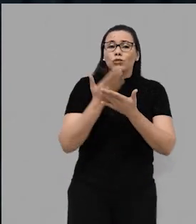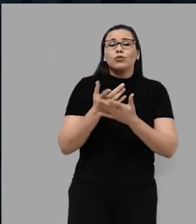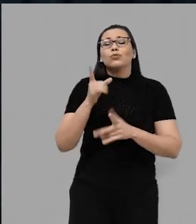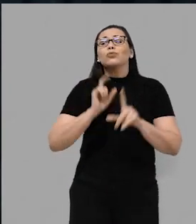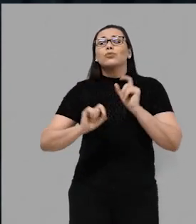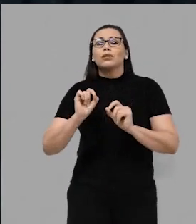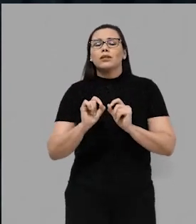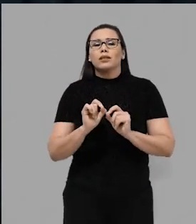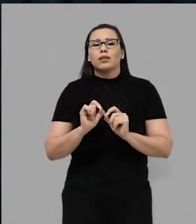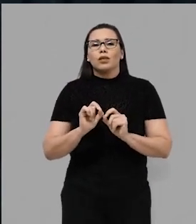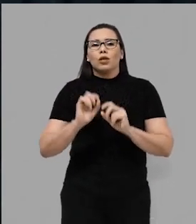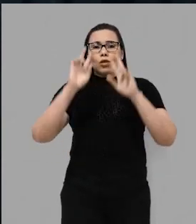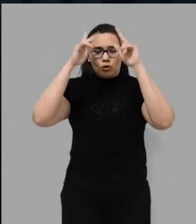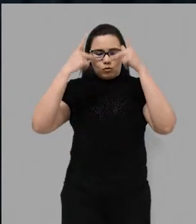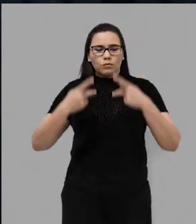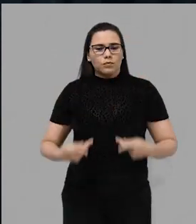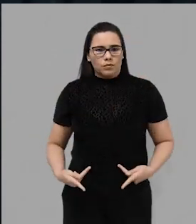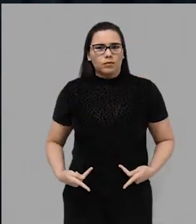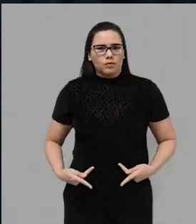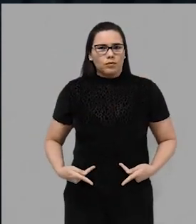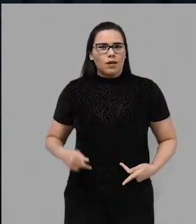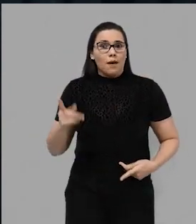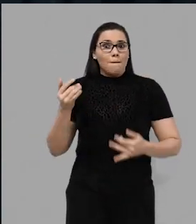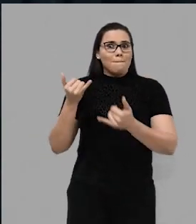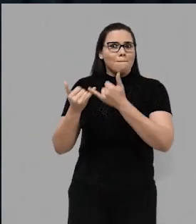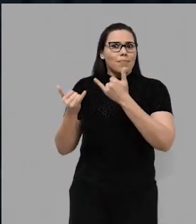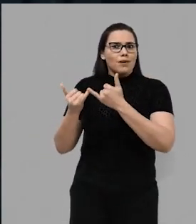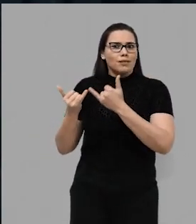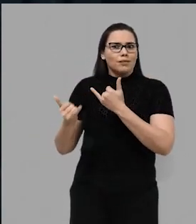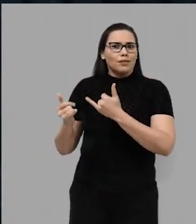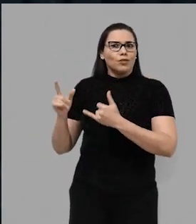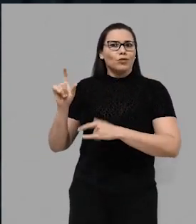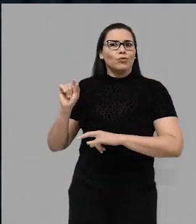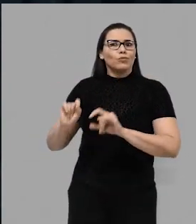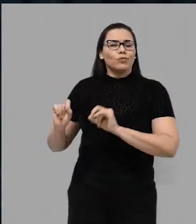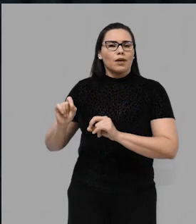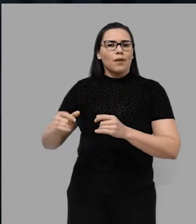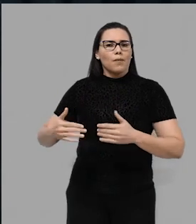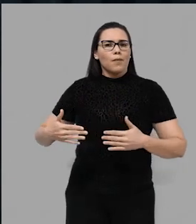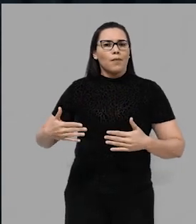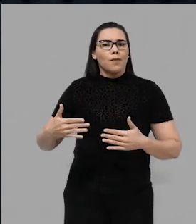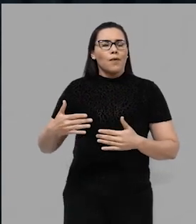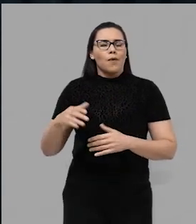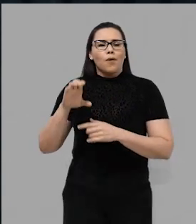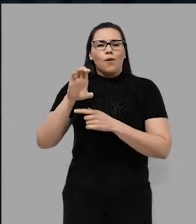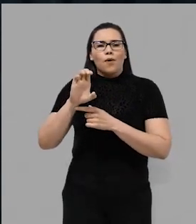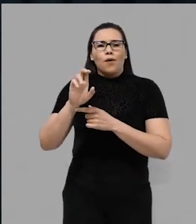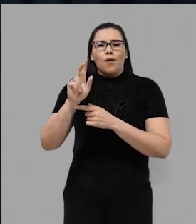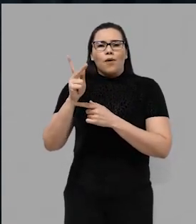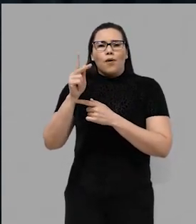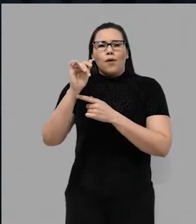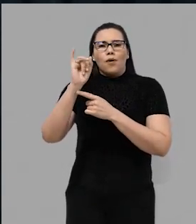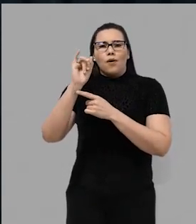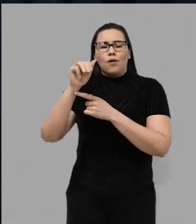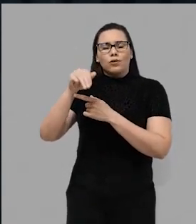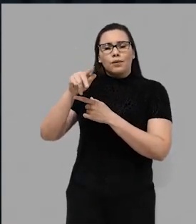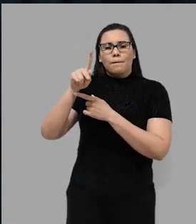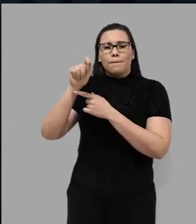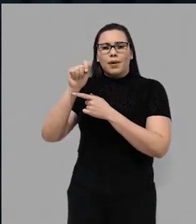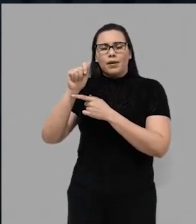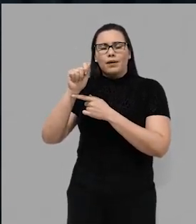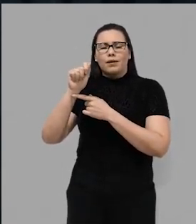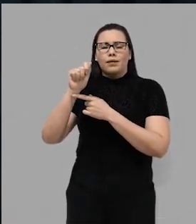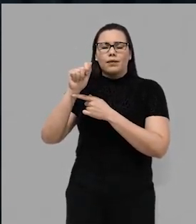seres humanos e chimpanzés têm o maior parentesco evolutivo. Por quê? Porque eles compartilham